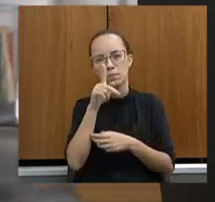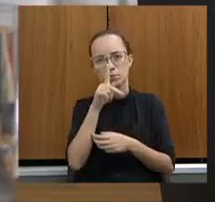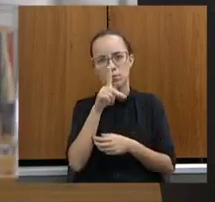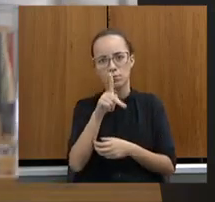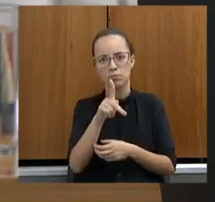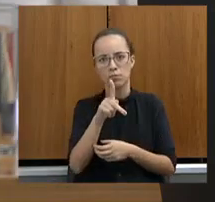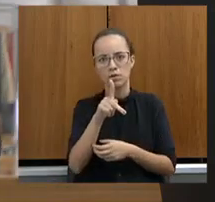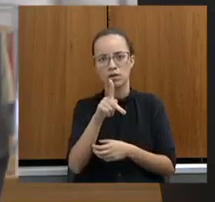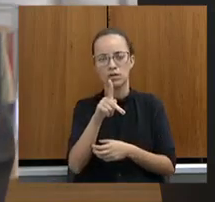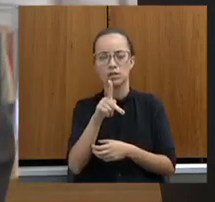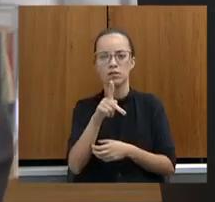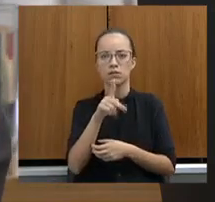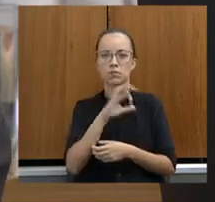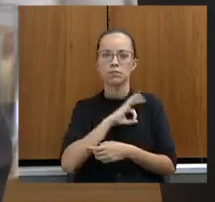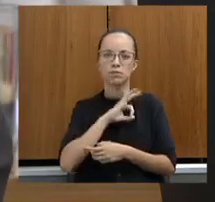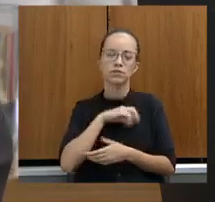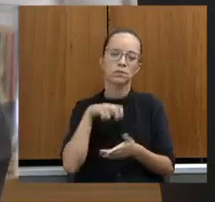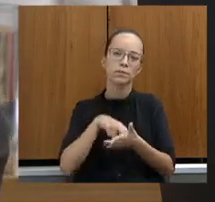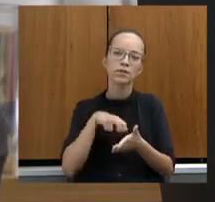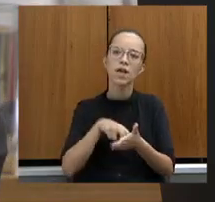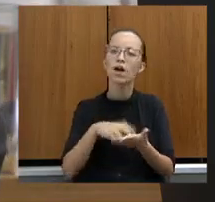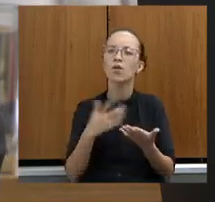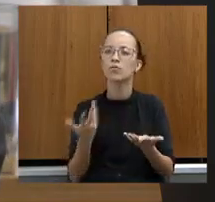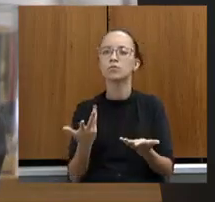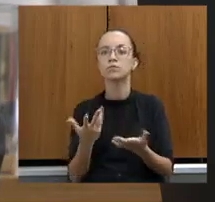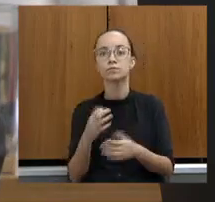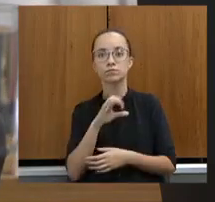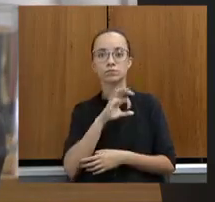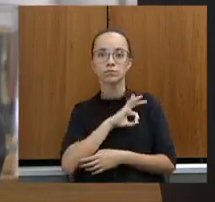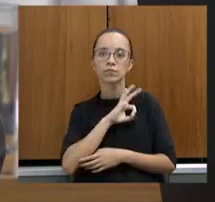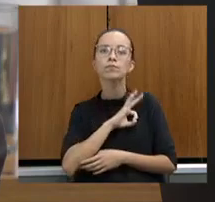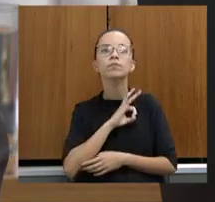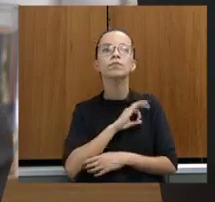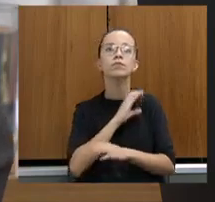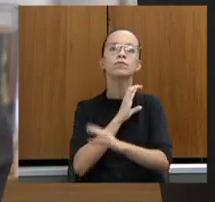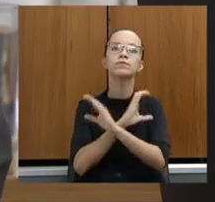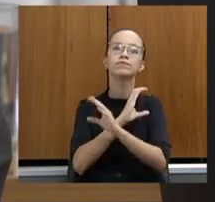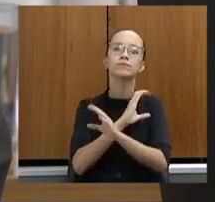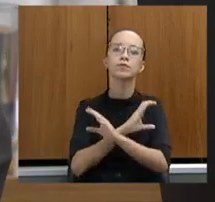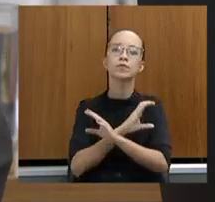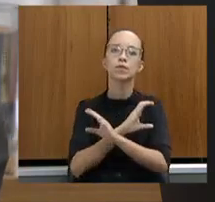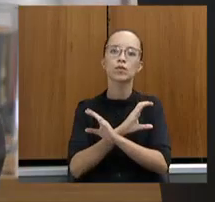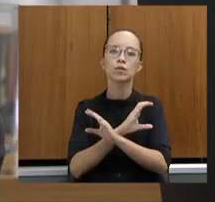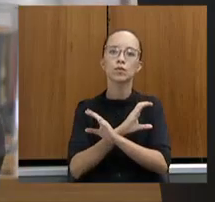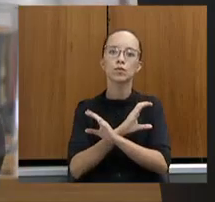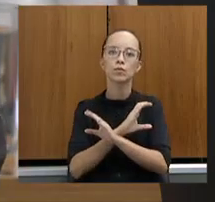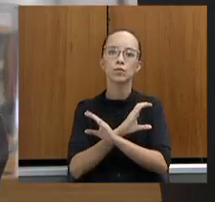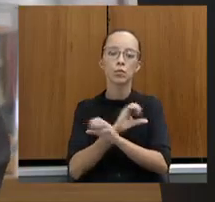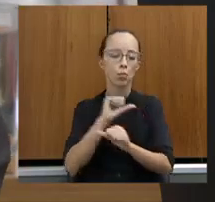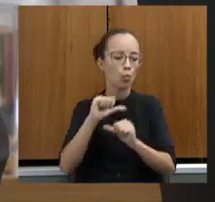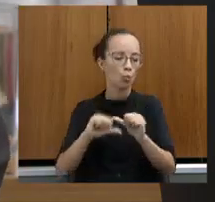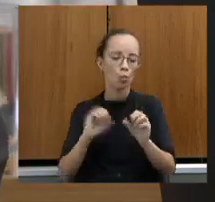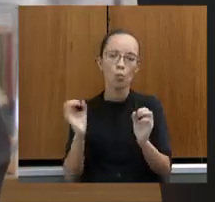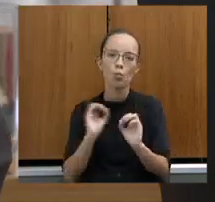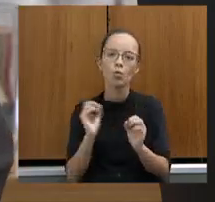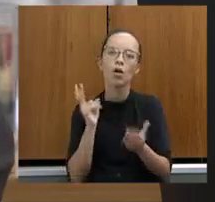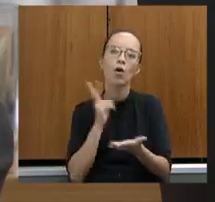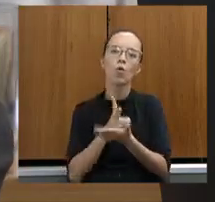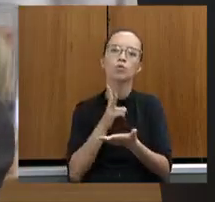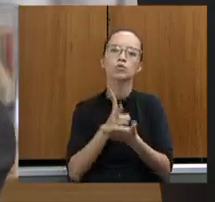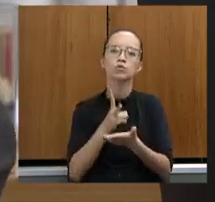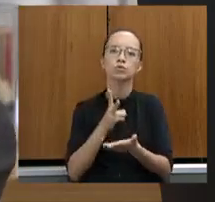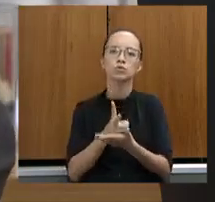carreiras já que eu disse aqui continua repetindo a polícia civil secretário não mudou ainda não desde 2019 continua sendo